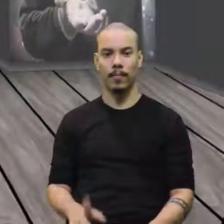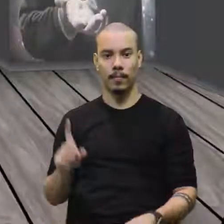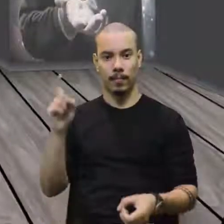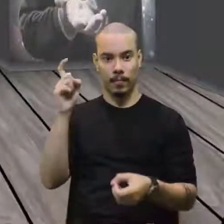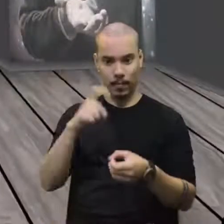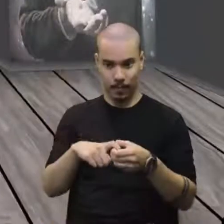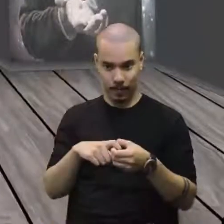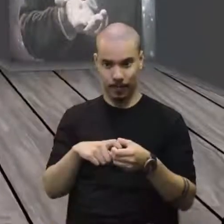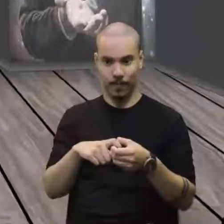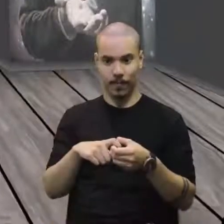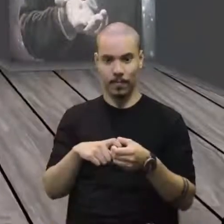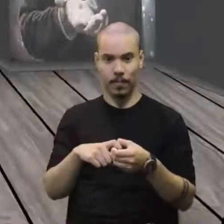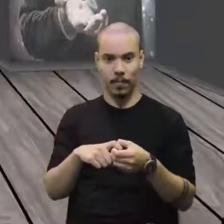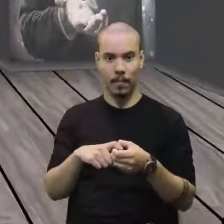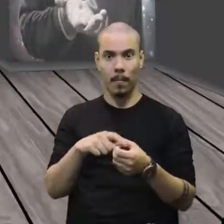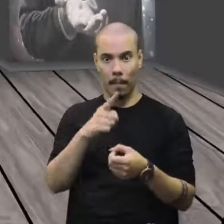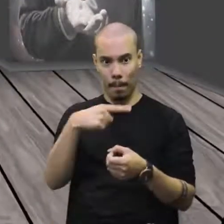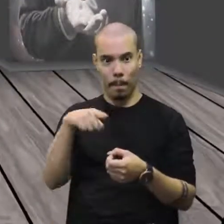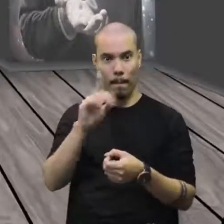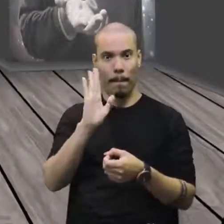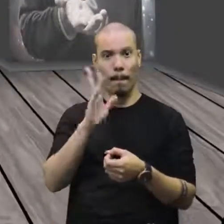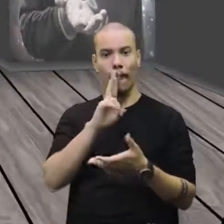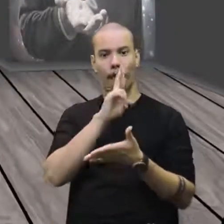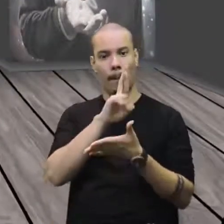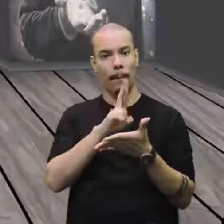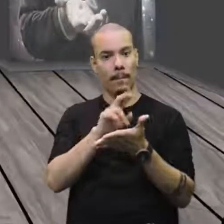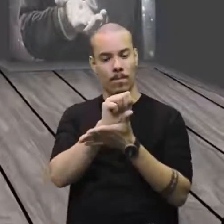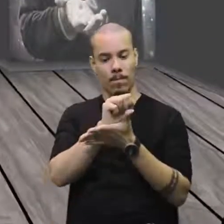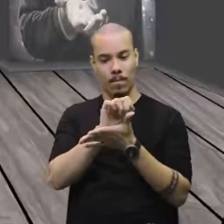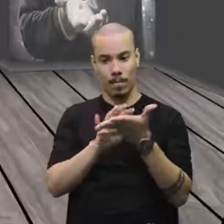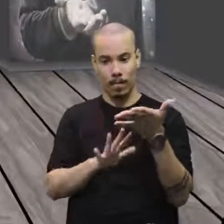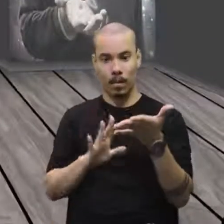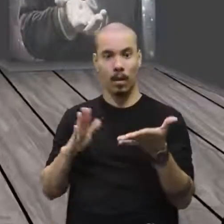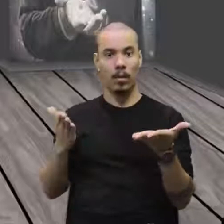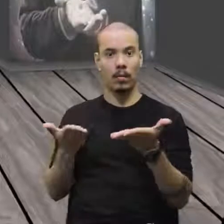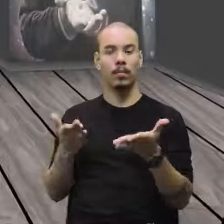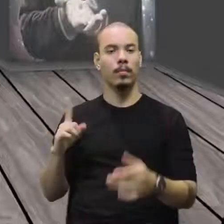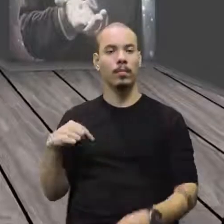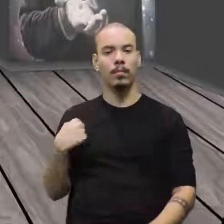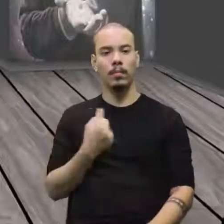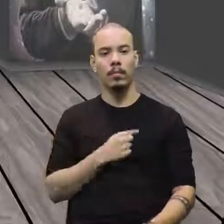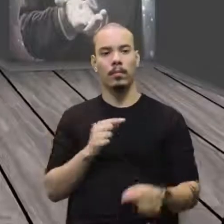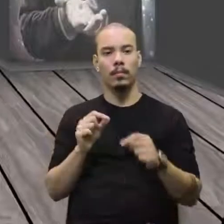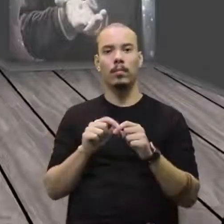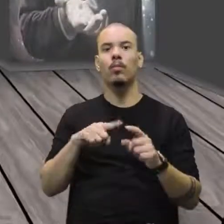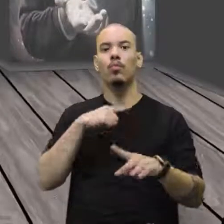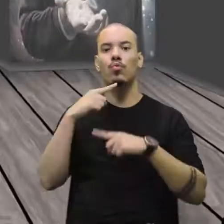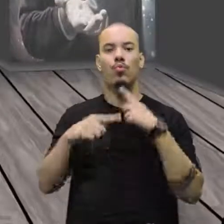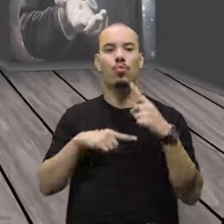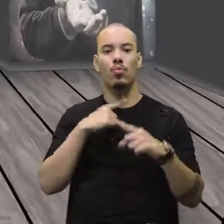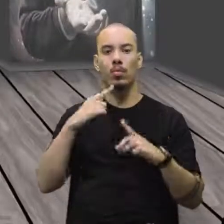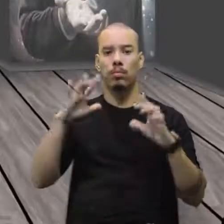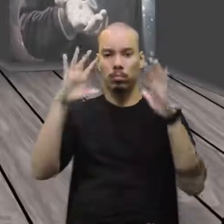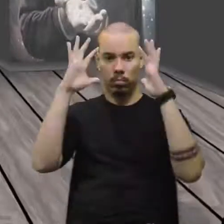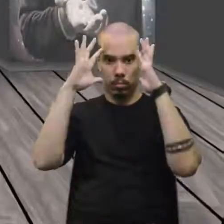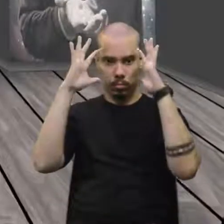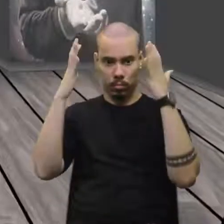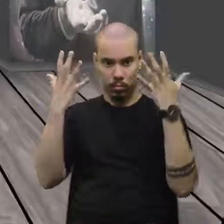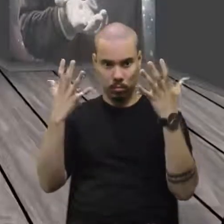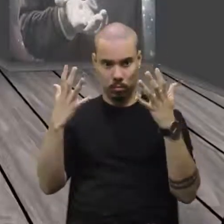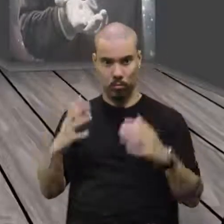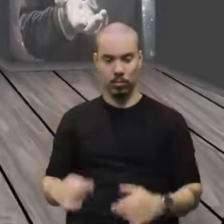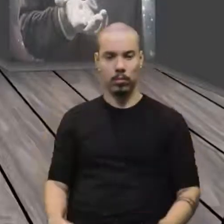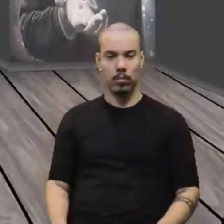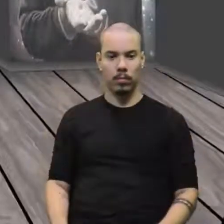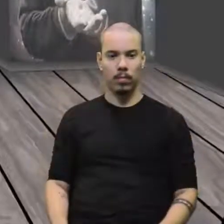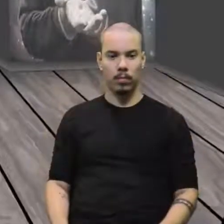Voltamos. Fizeram as atividades, nós estamos aqui agora para tirar alguma dúvida que porventura eu possa ter ficado.